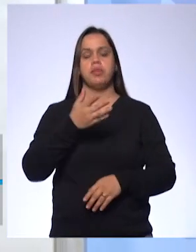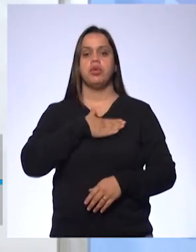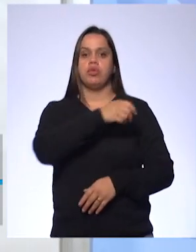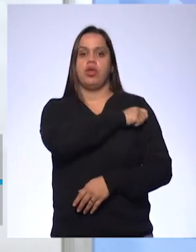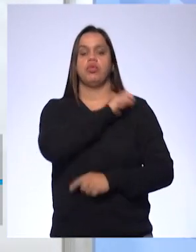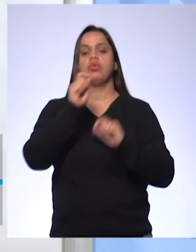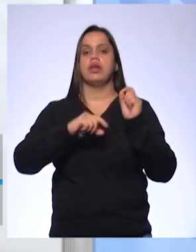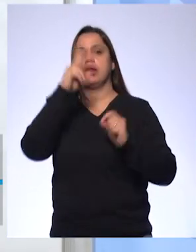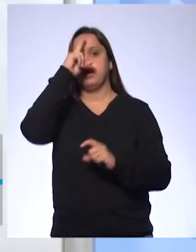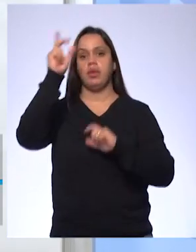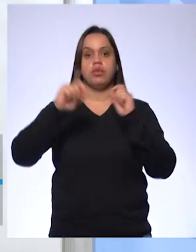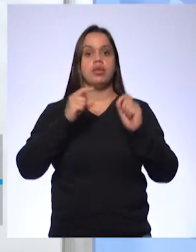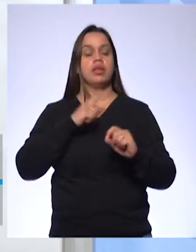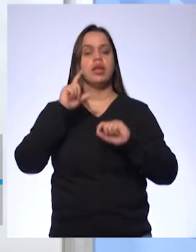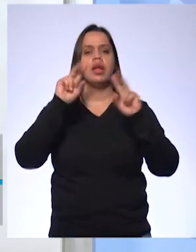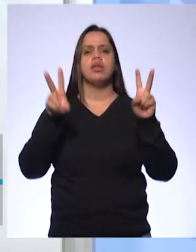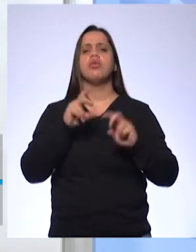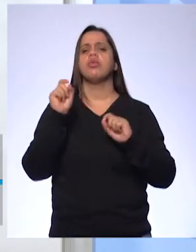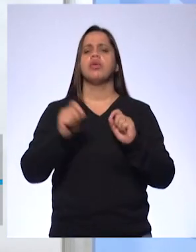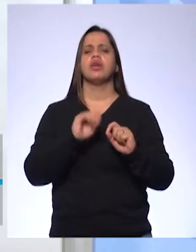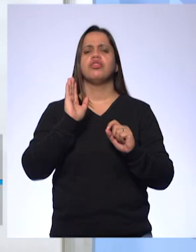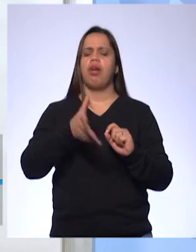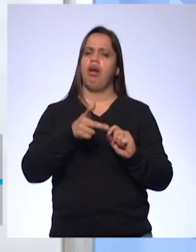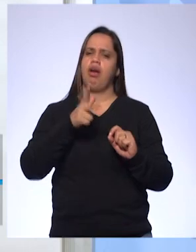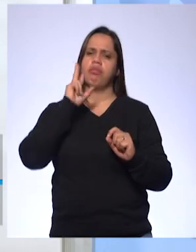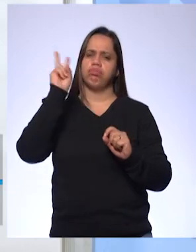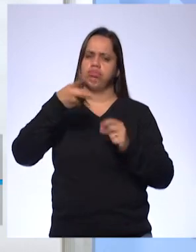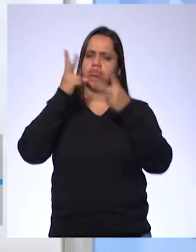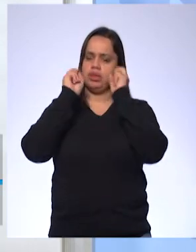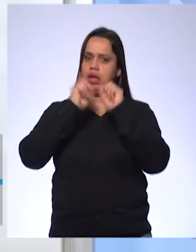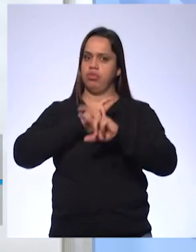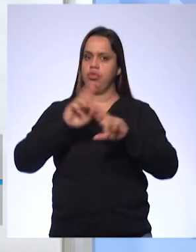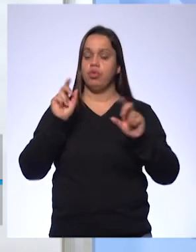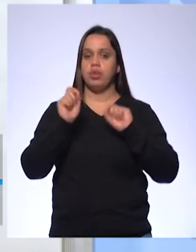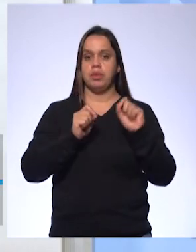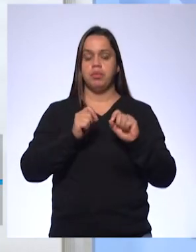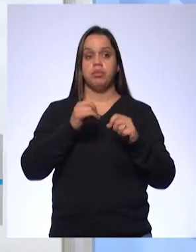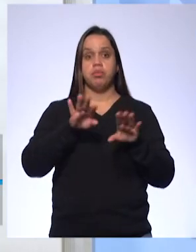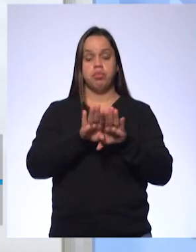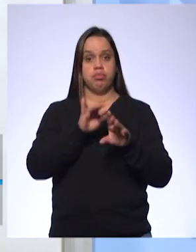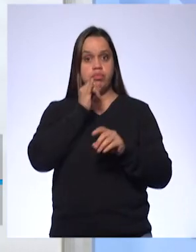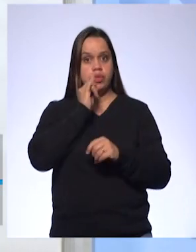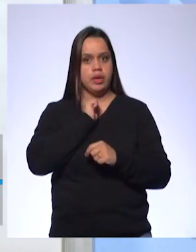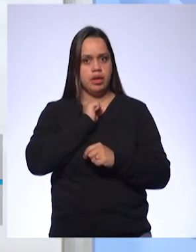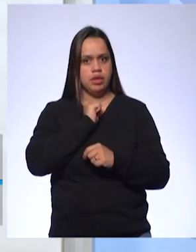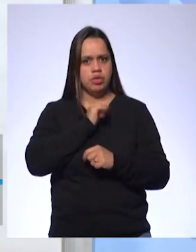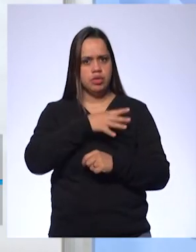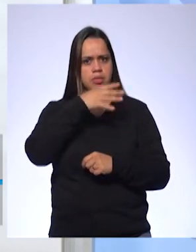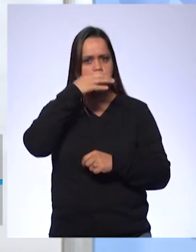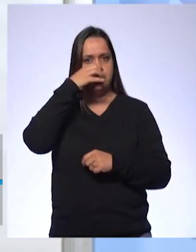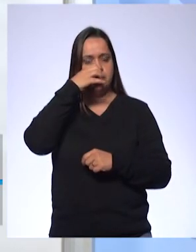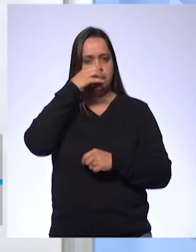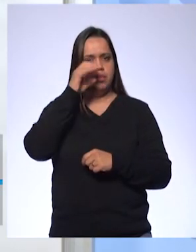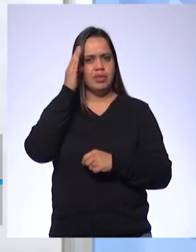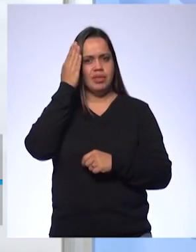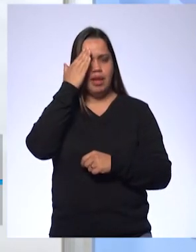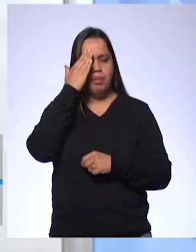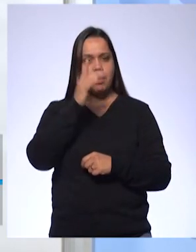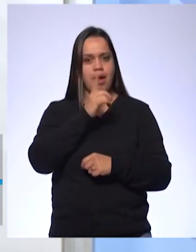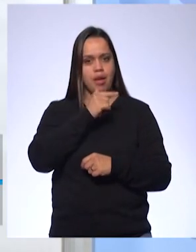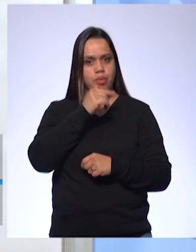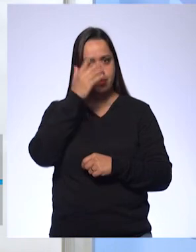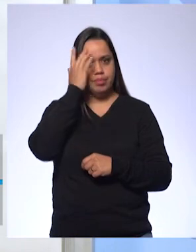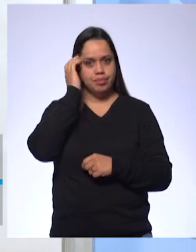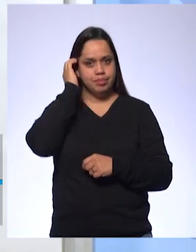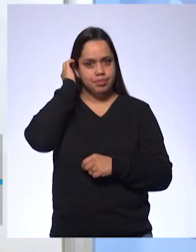tem um fator extremamente, que faz toda a diferença. A gente respira água. Hã? Quê? E você sente bem